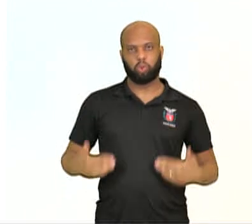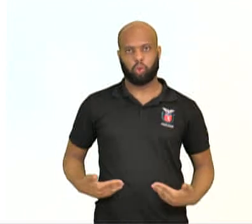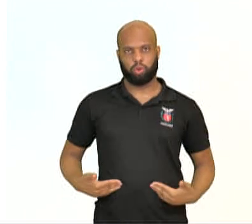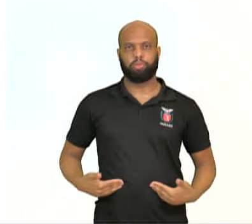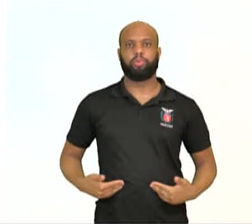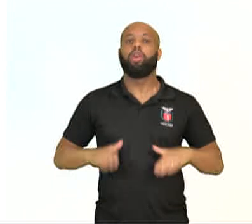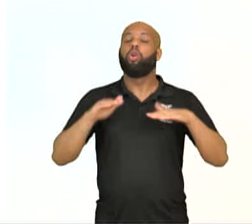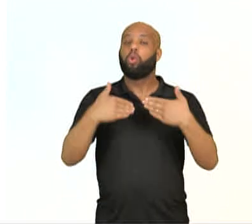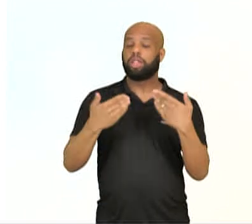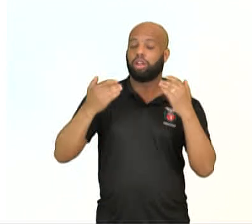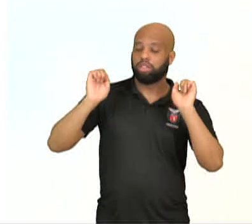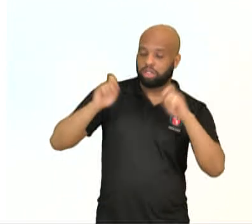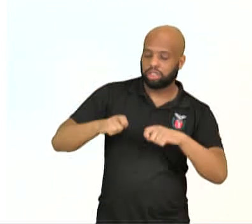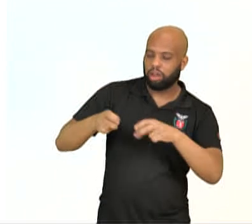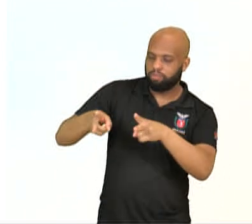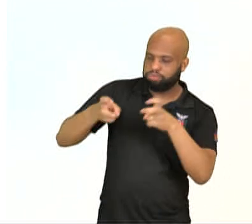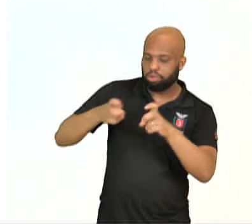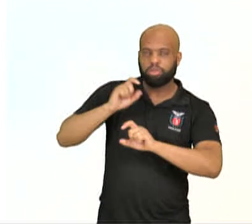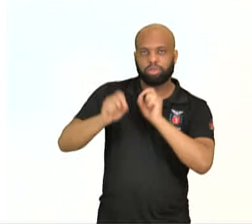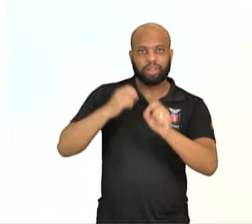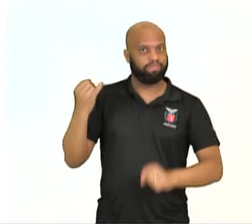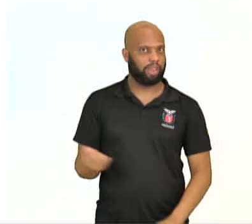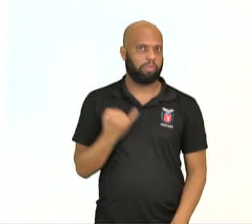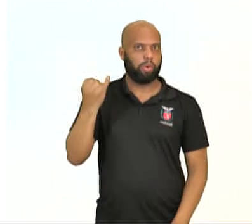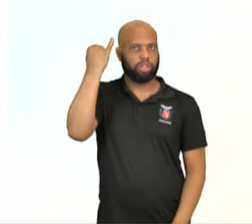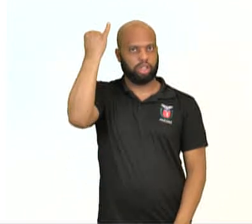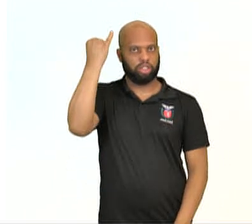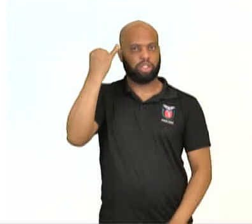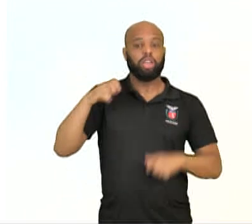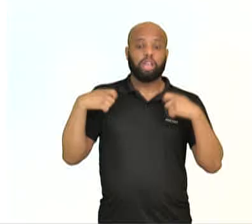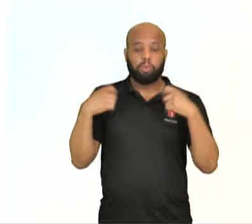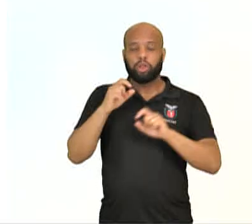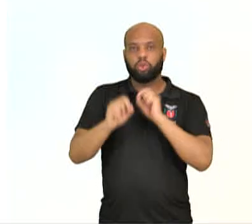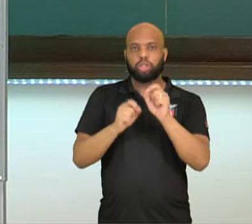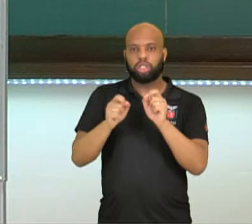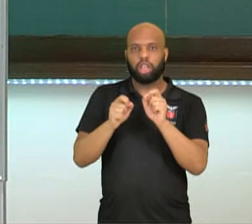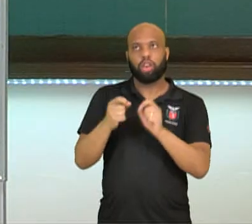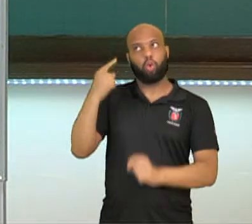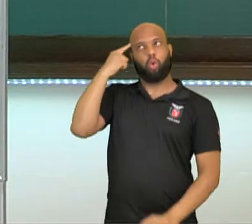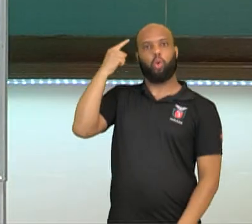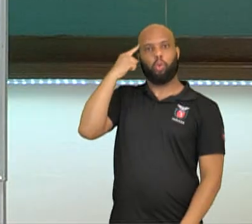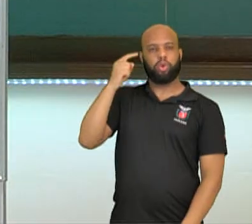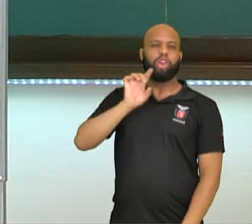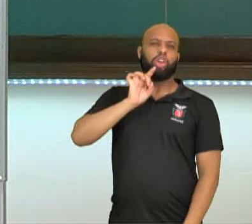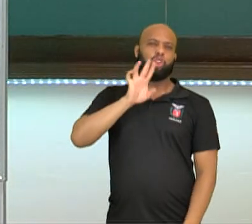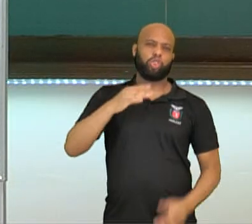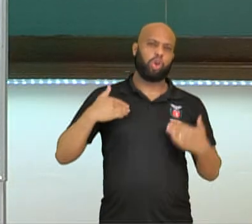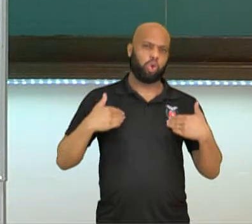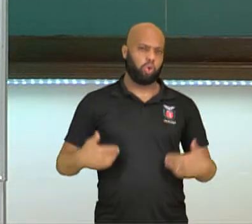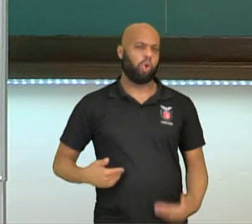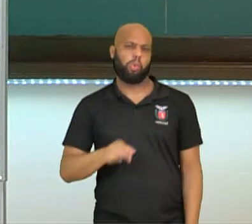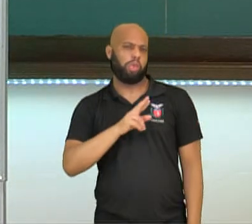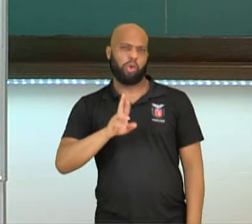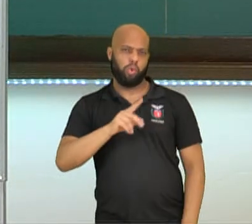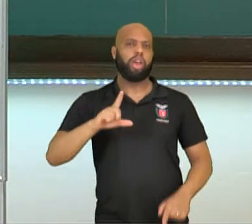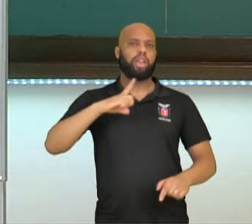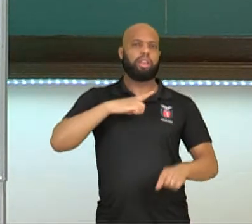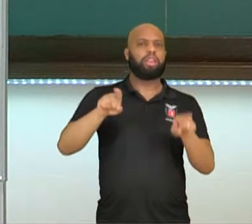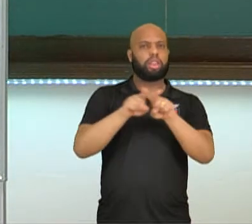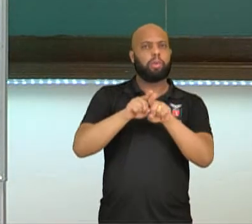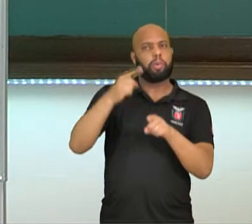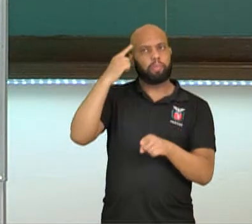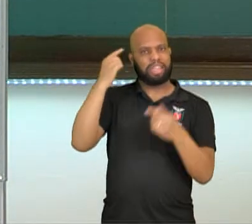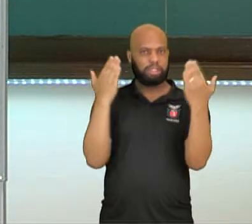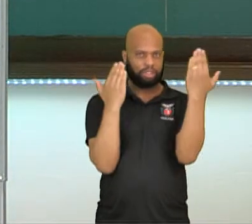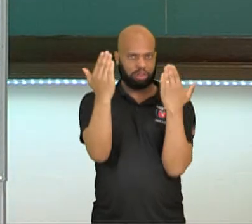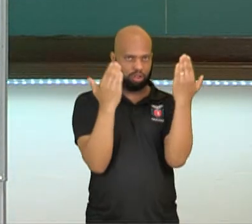podemos observar que é uma atividade muito mais mental, né, do que física, uma atividade física vigorosa e que ela